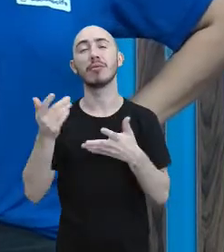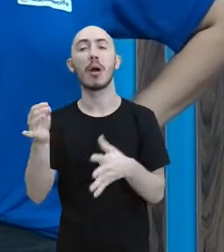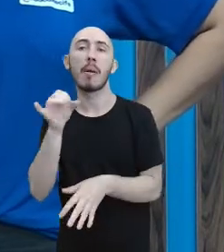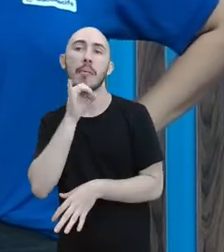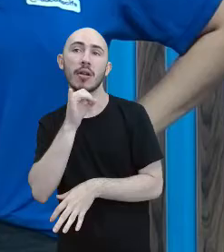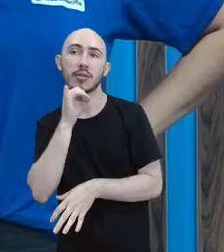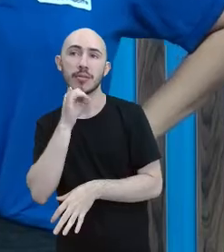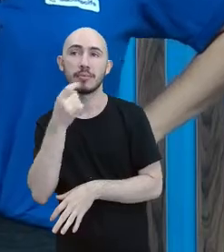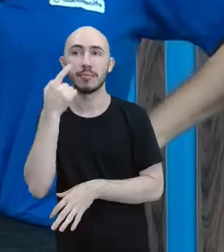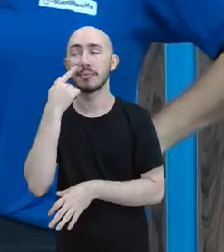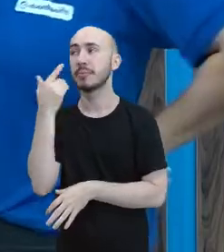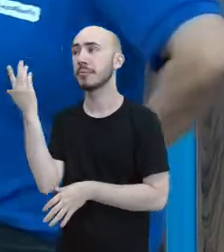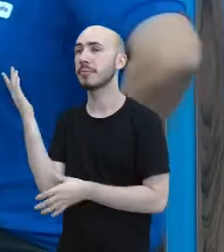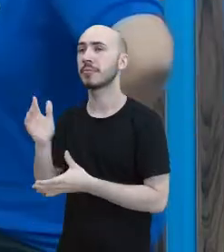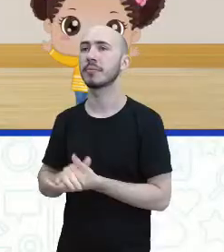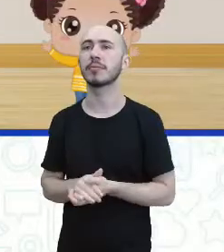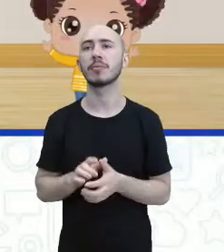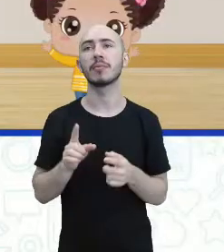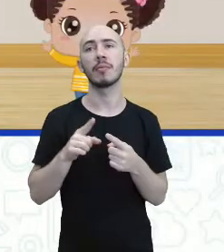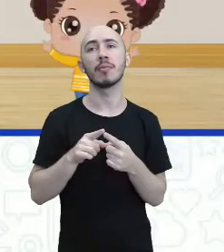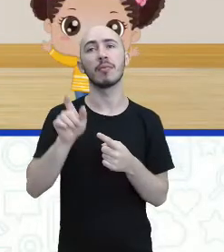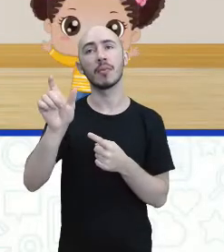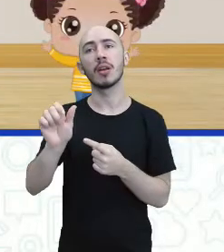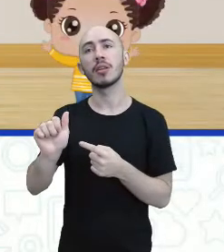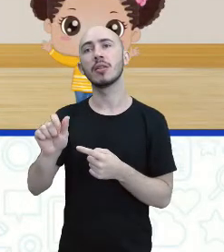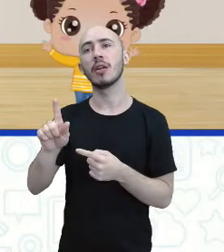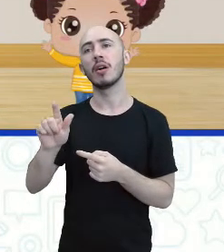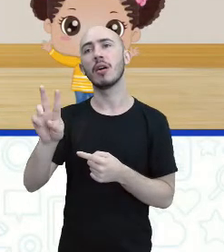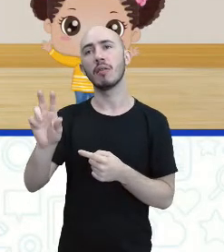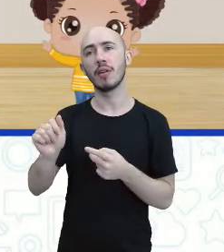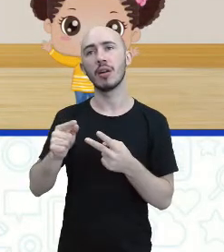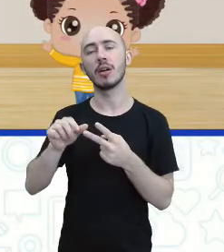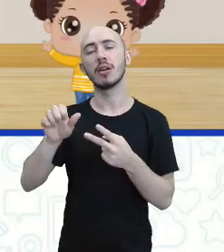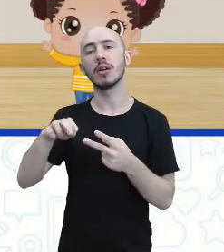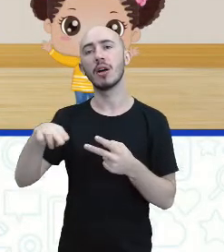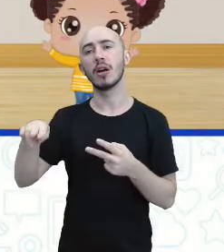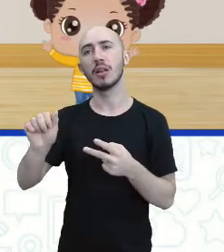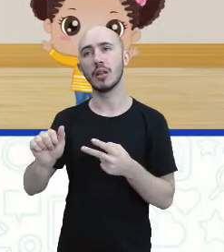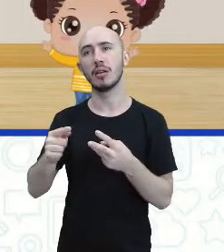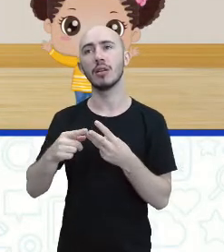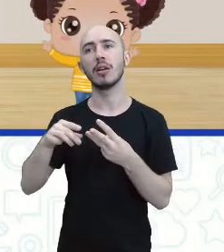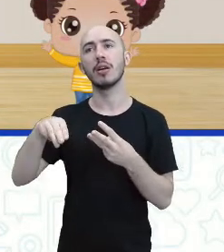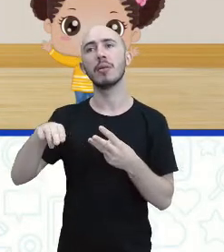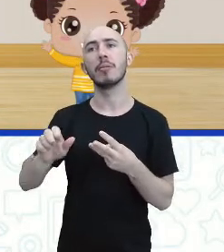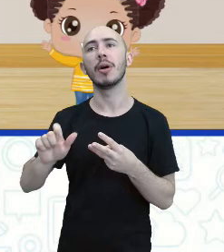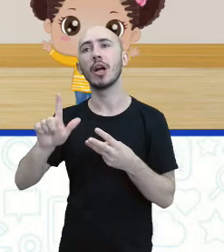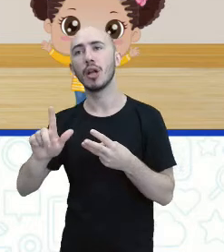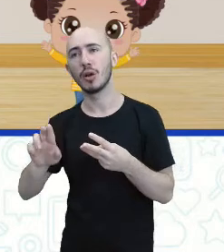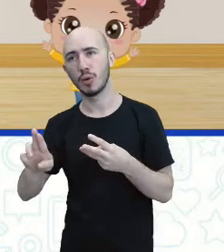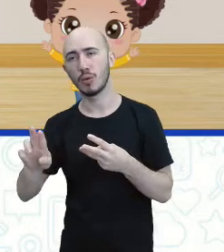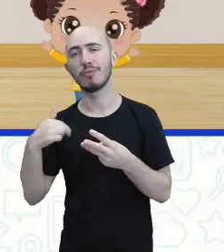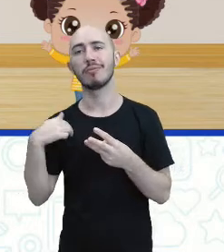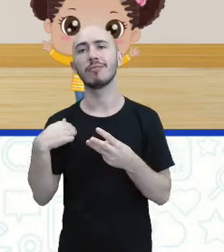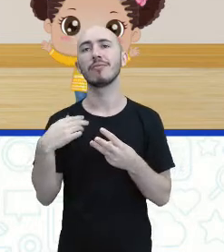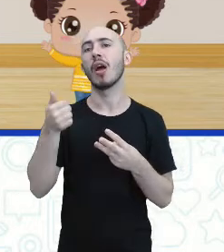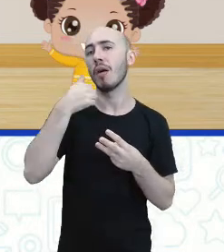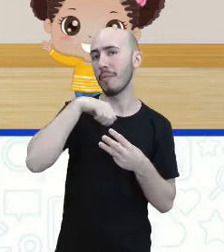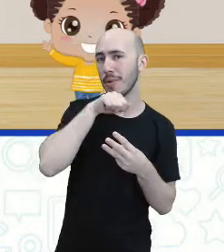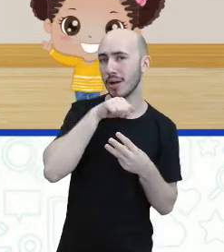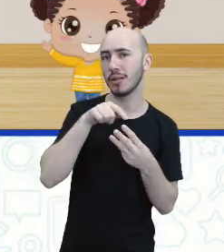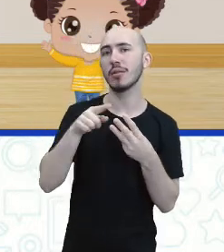situação a seguir, tá? Dalva, Ana e Malu são mãe e filhas de idade e